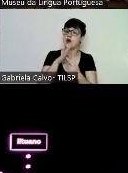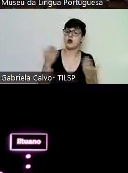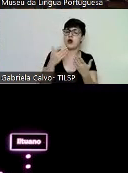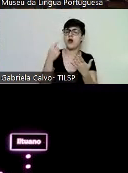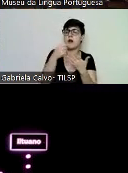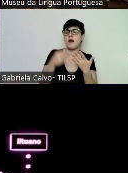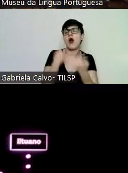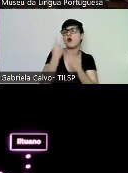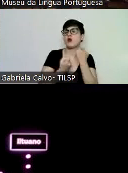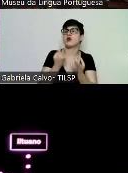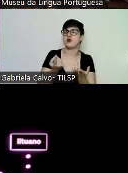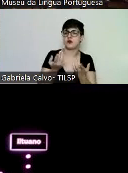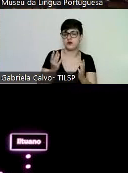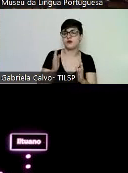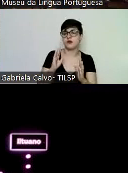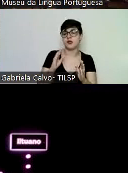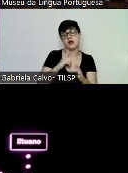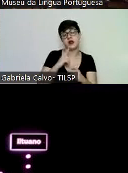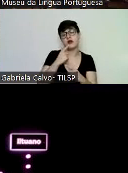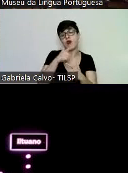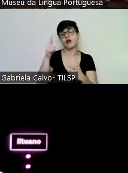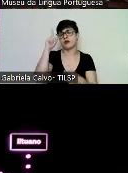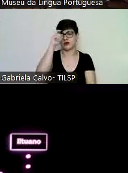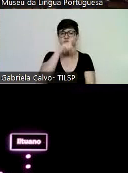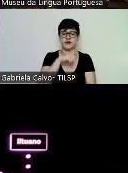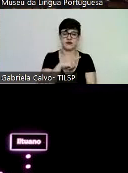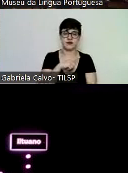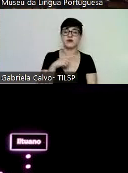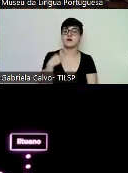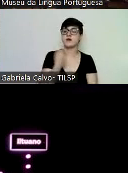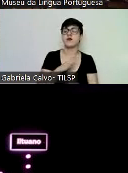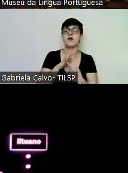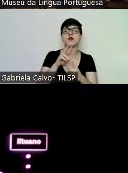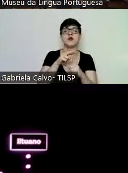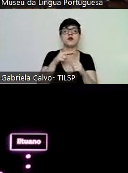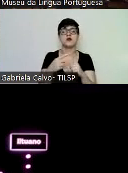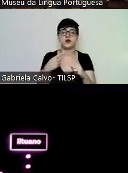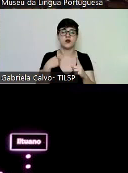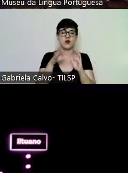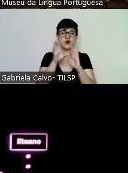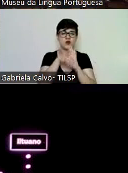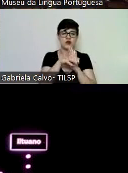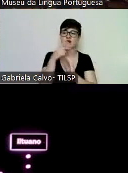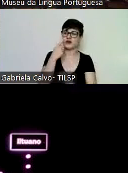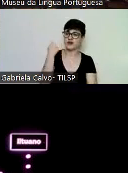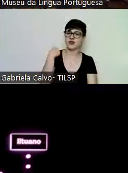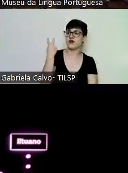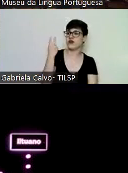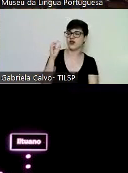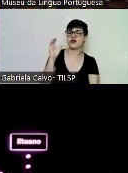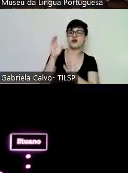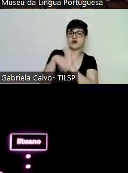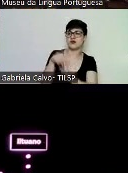diversificar isso onde os públicos e os públicos naquela Perspectiva da definição que eu trouxe lá atrás dos 20 termos